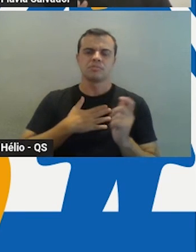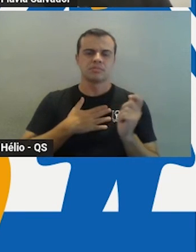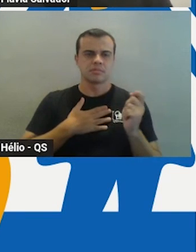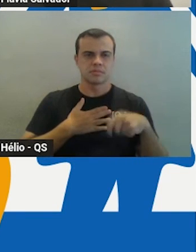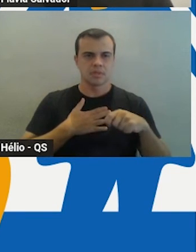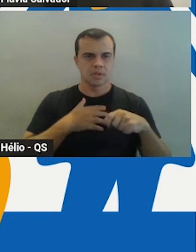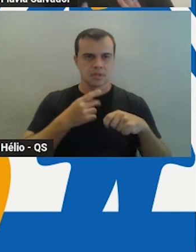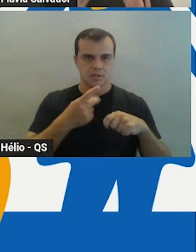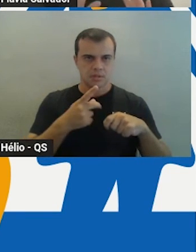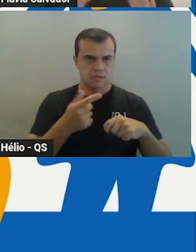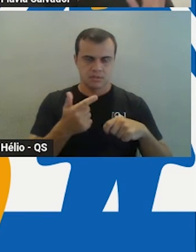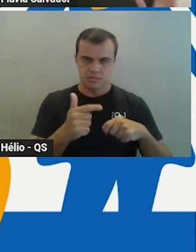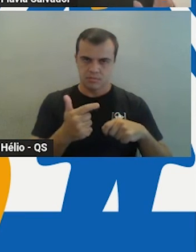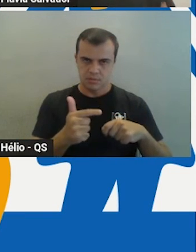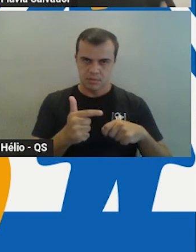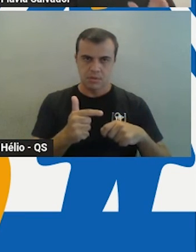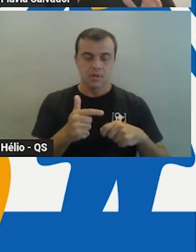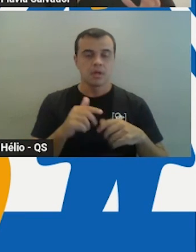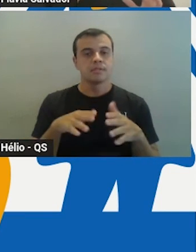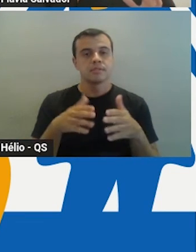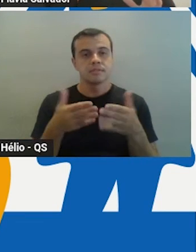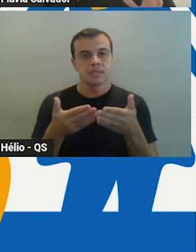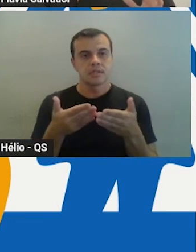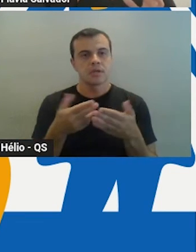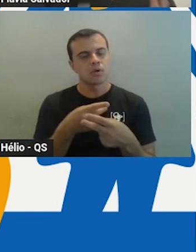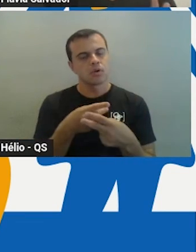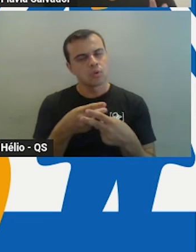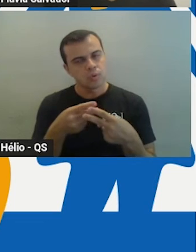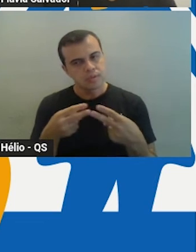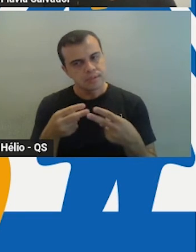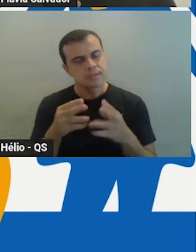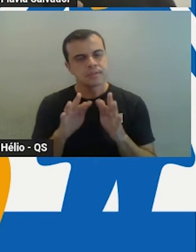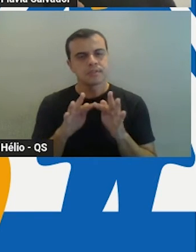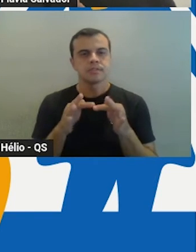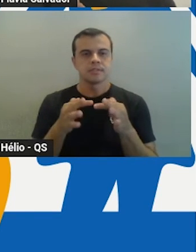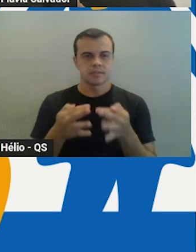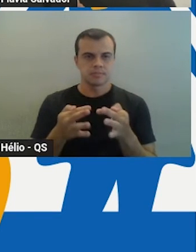Isso não existe. E daí, são coisas